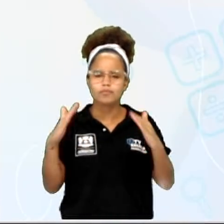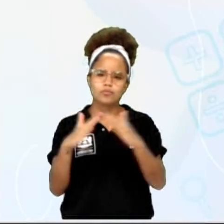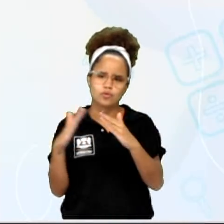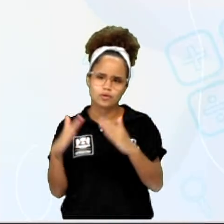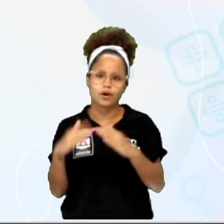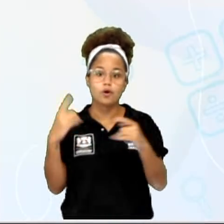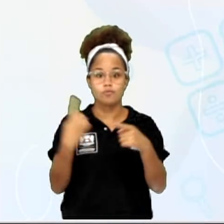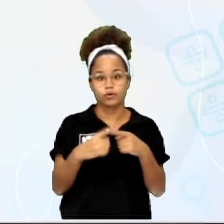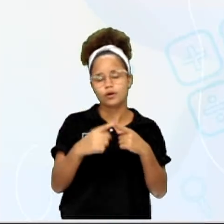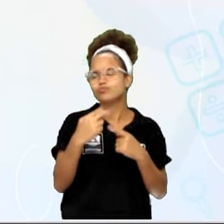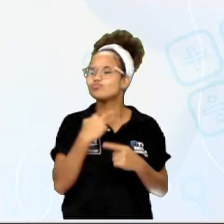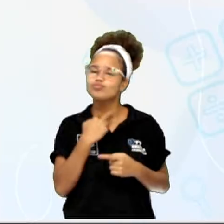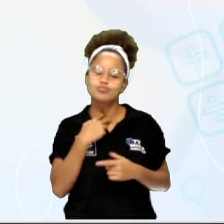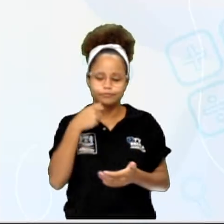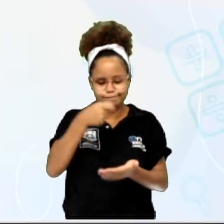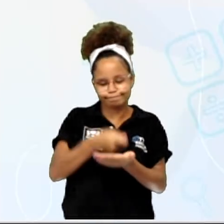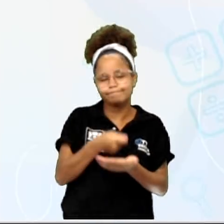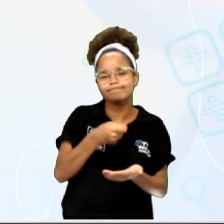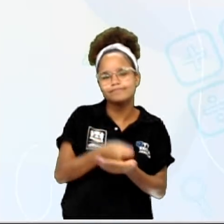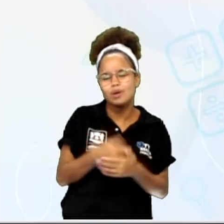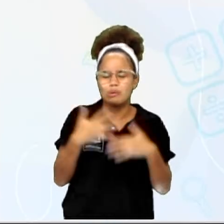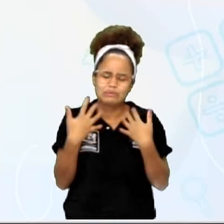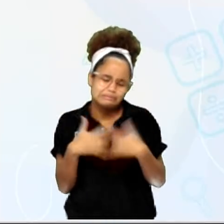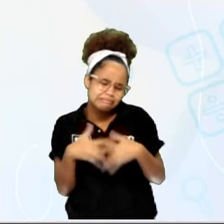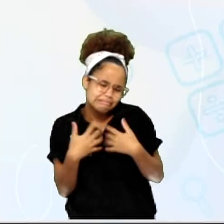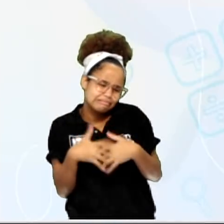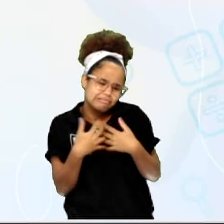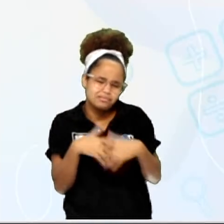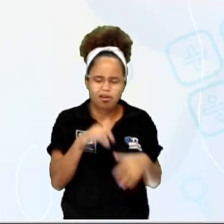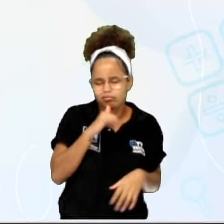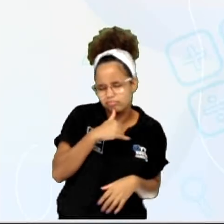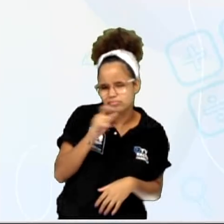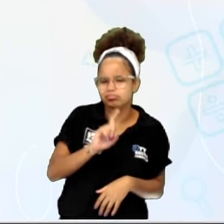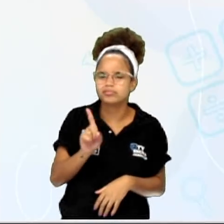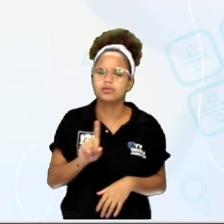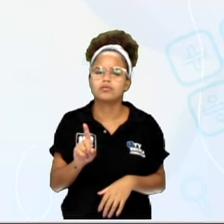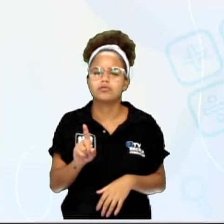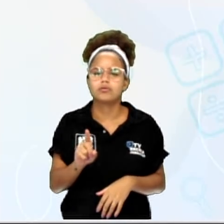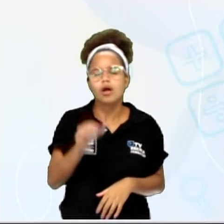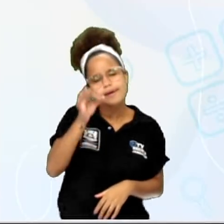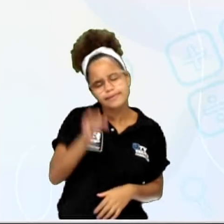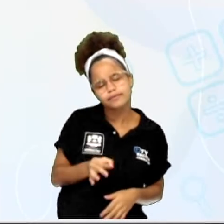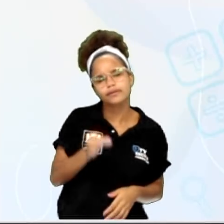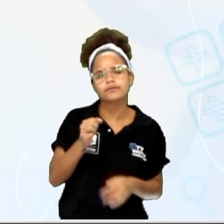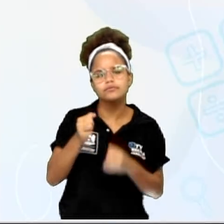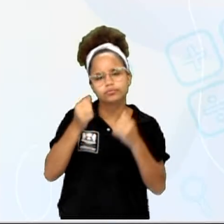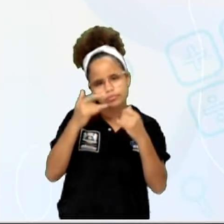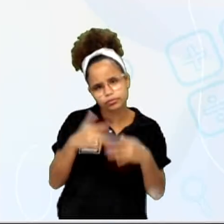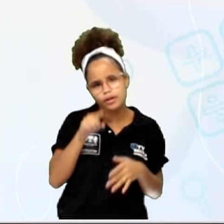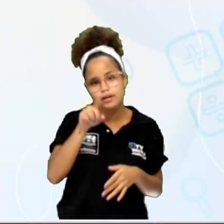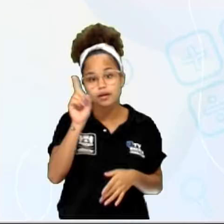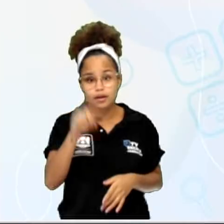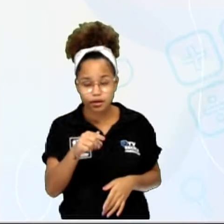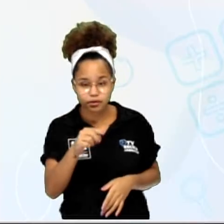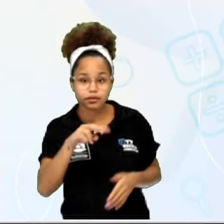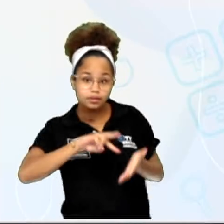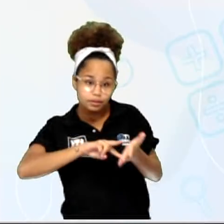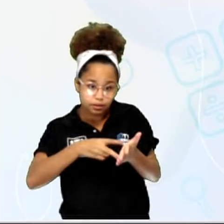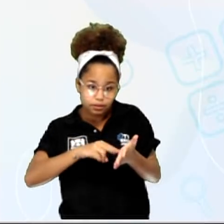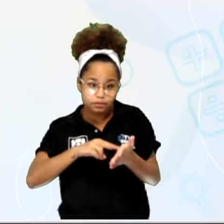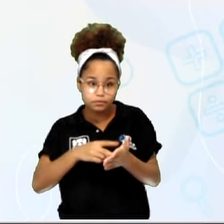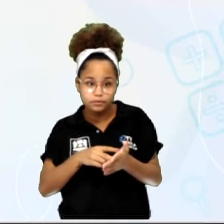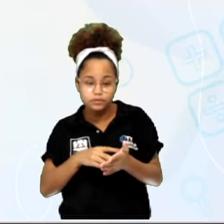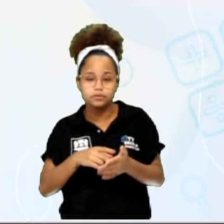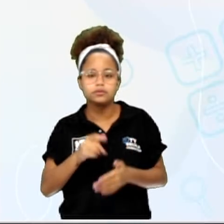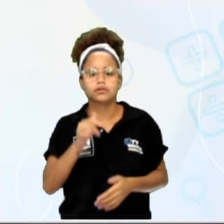porque não pode pagar, não se aflija nem se abofe. É correto afirmar que estas exercem, respectivamente, os